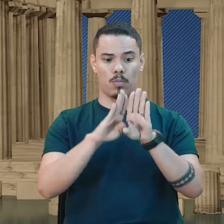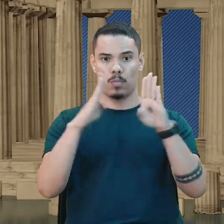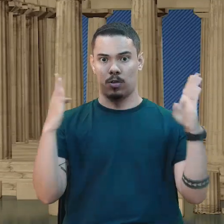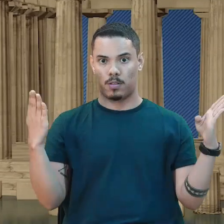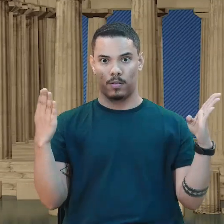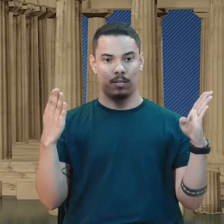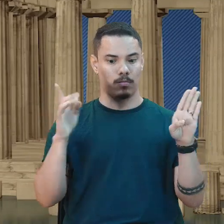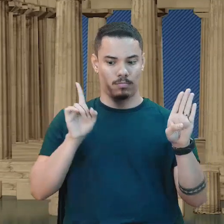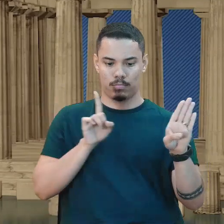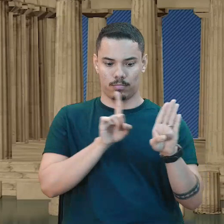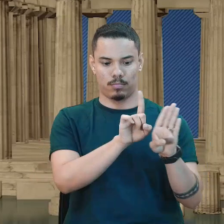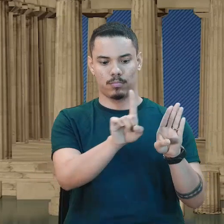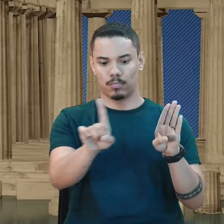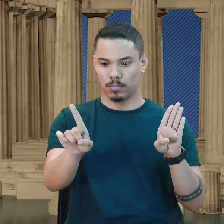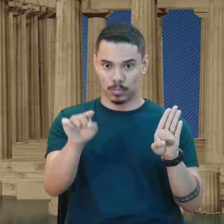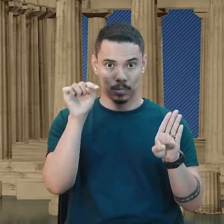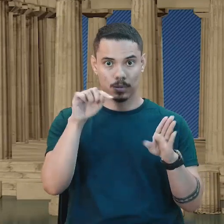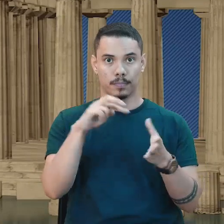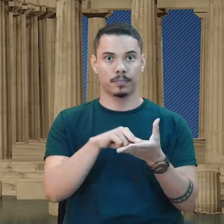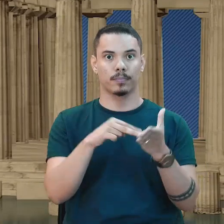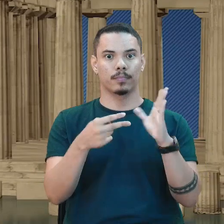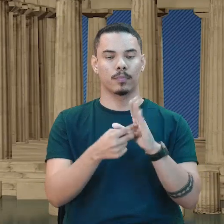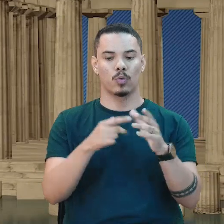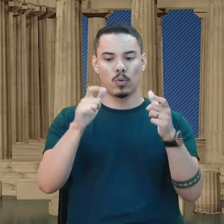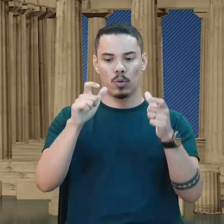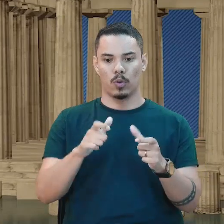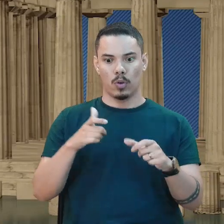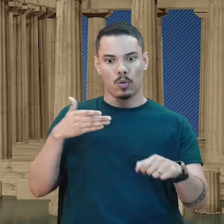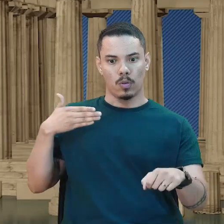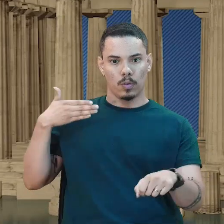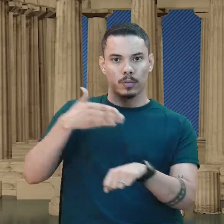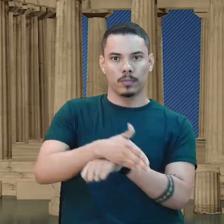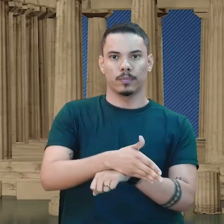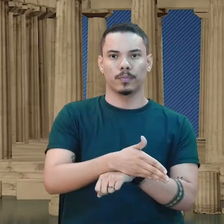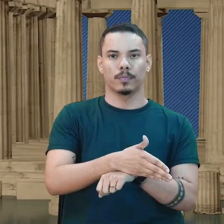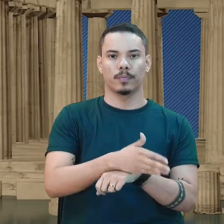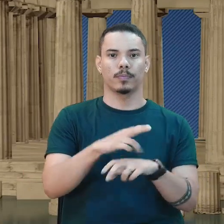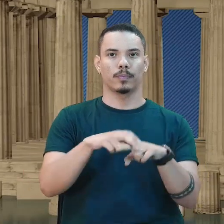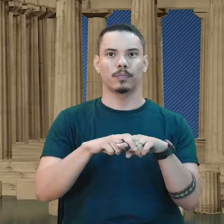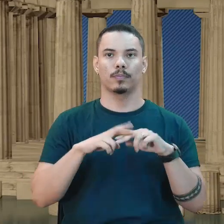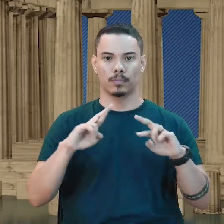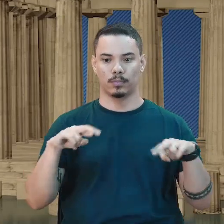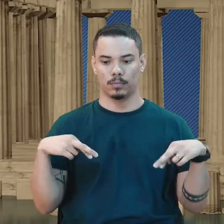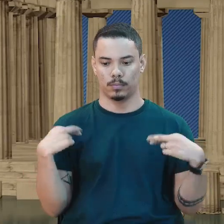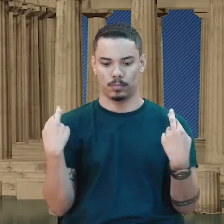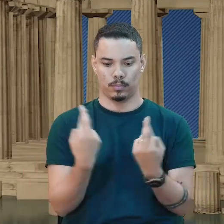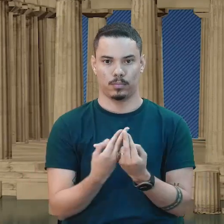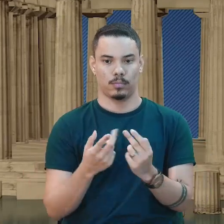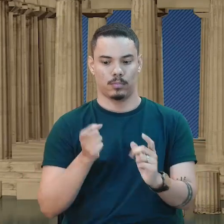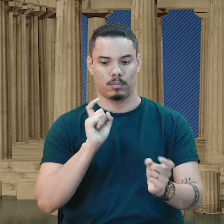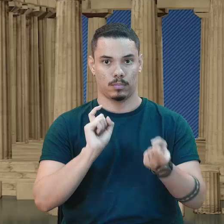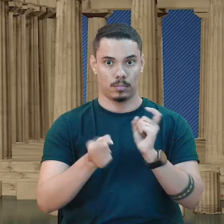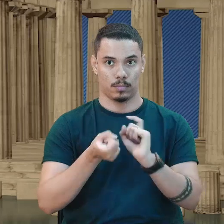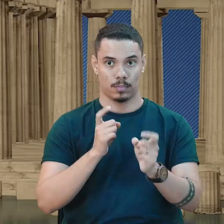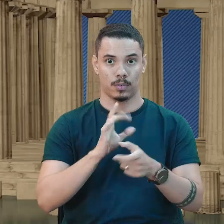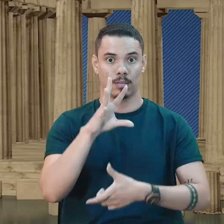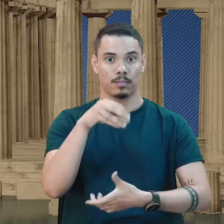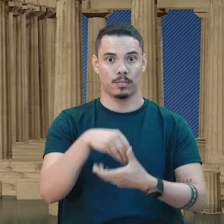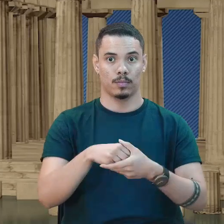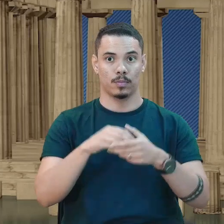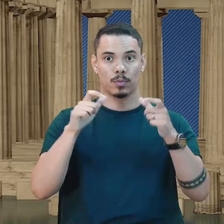Então, pórtico é um local de entrada. Então, eles se reuniam no pórtico